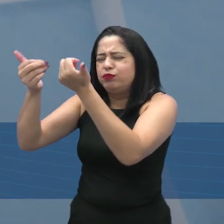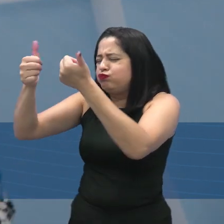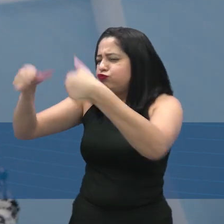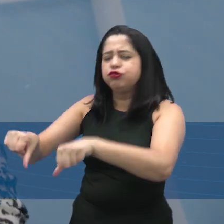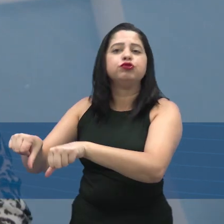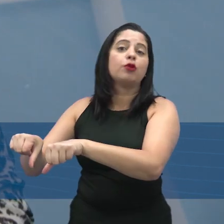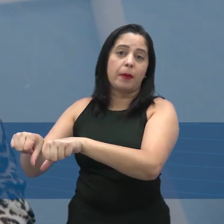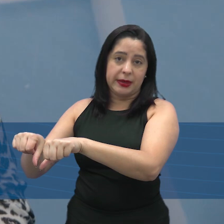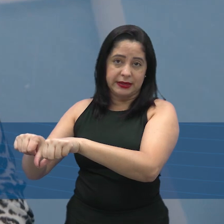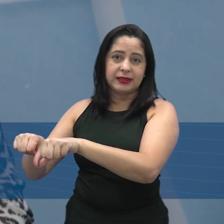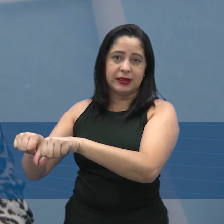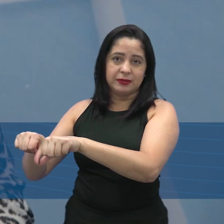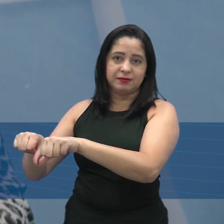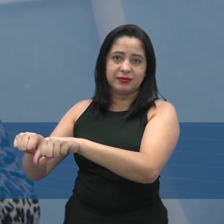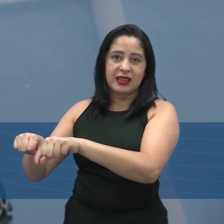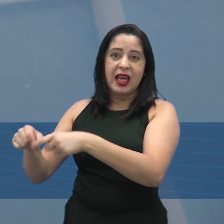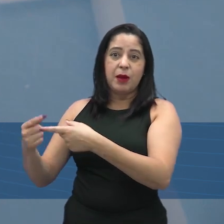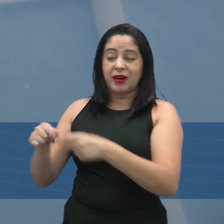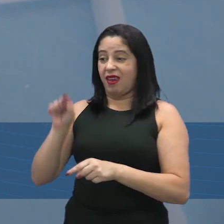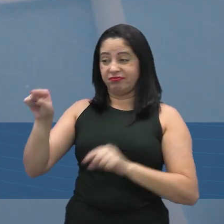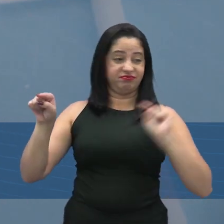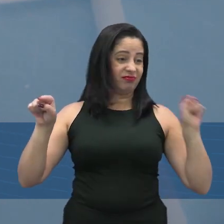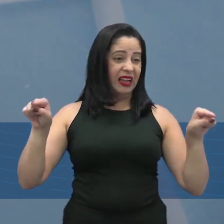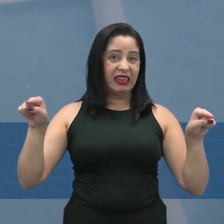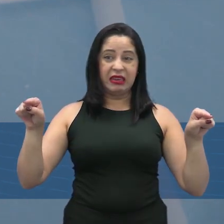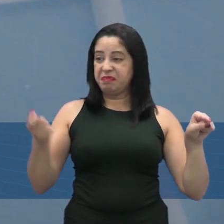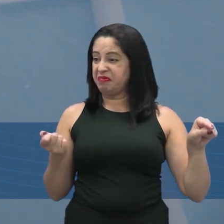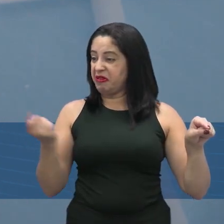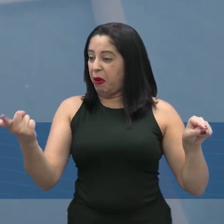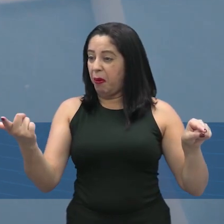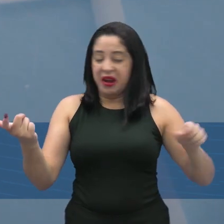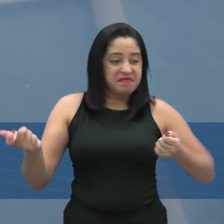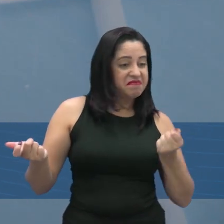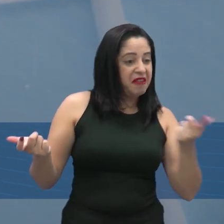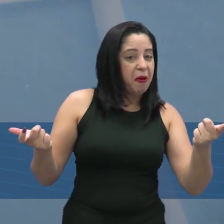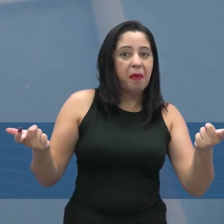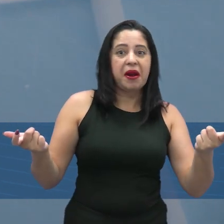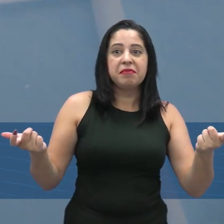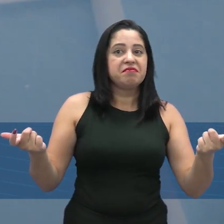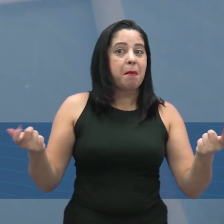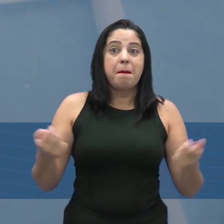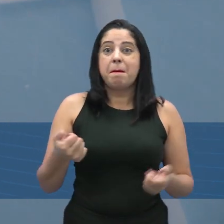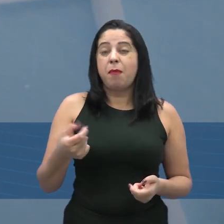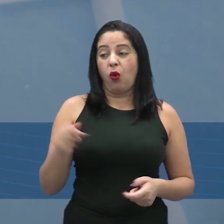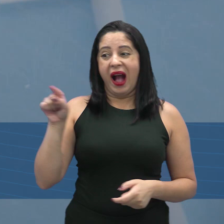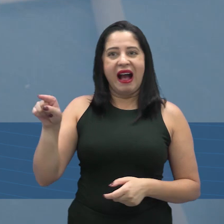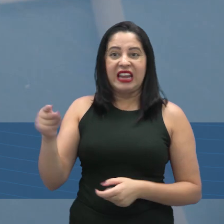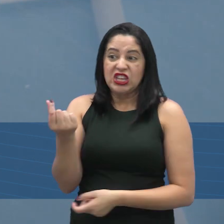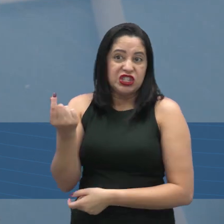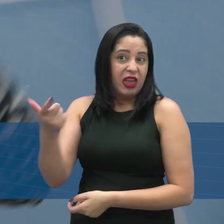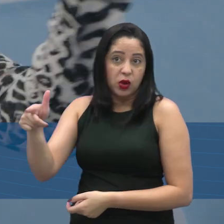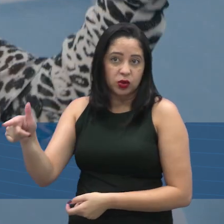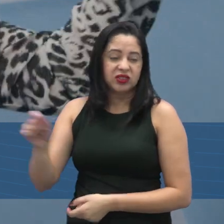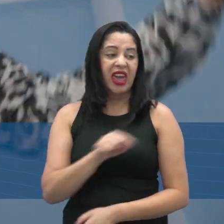são duas classes ali que acabam não consumindo, né? A miserável, obviamente, né? Porque não tem ali recursos para